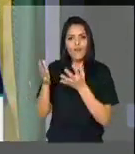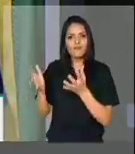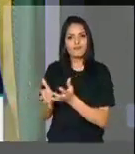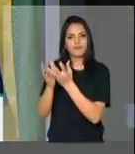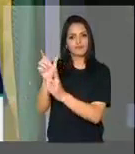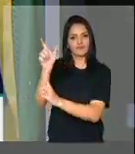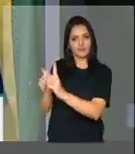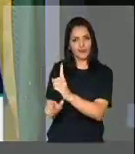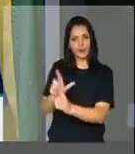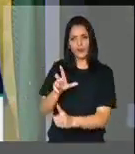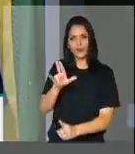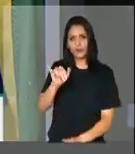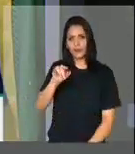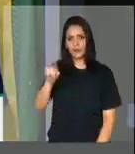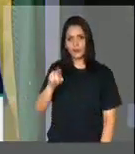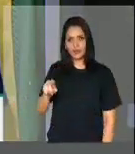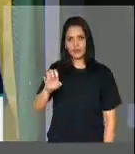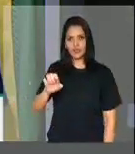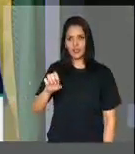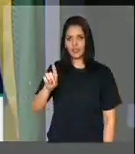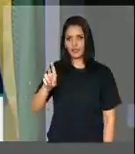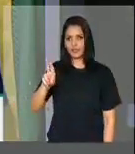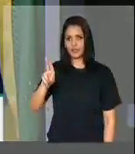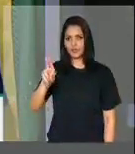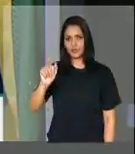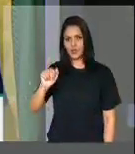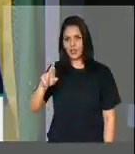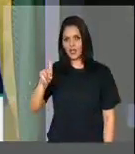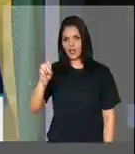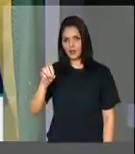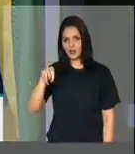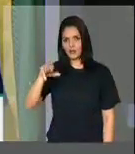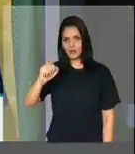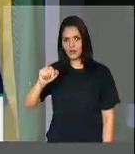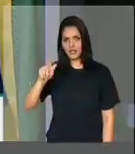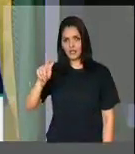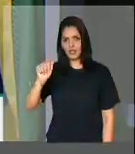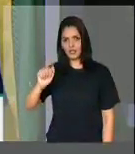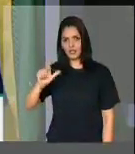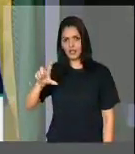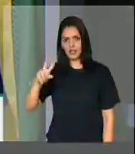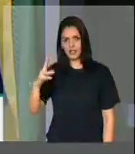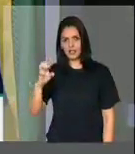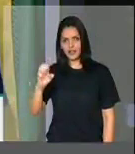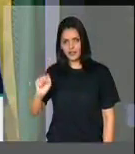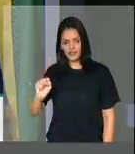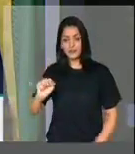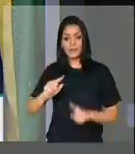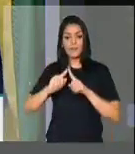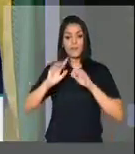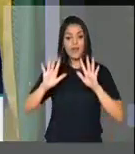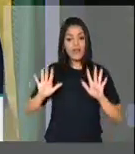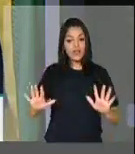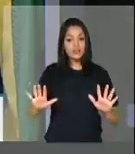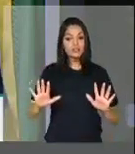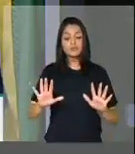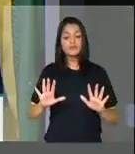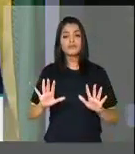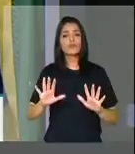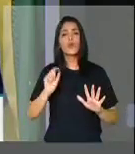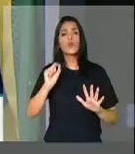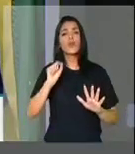com Luiz Eduardo Magalhães. No entanto, nada é melhor em geral do